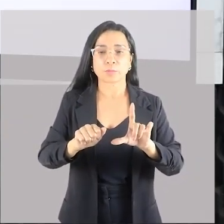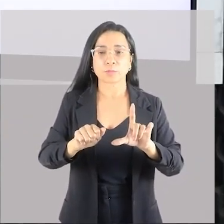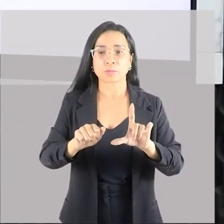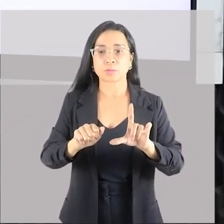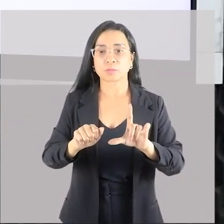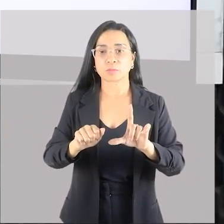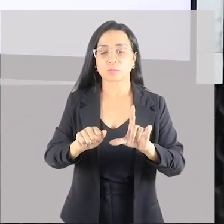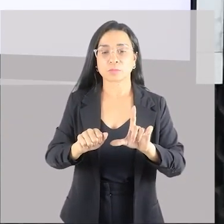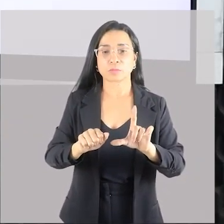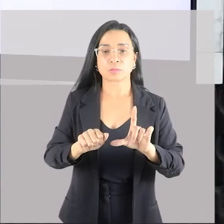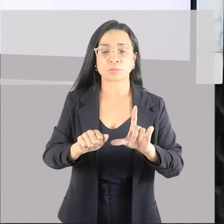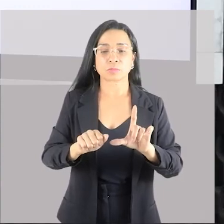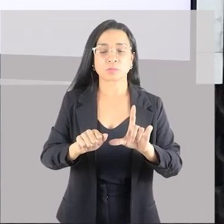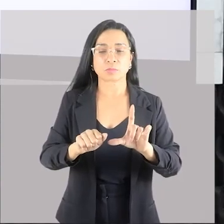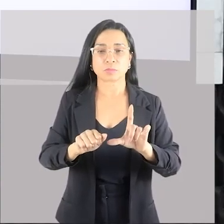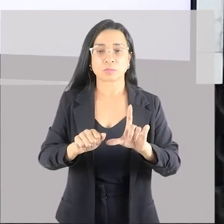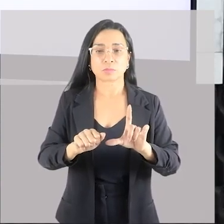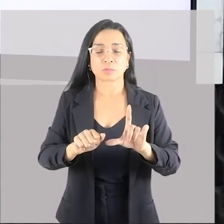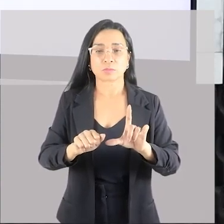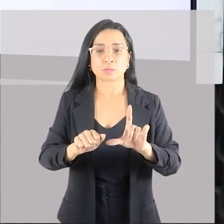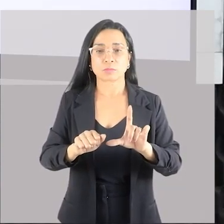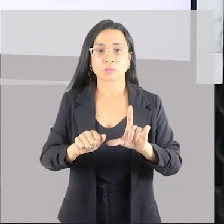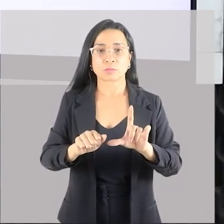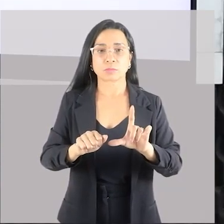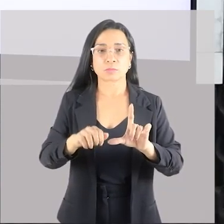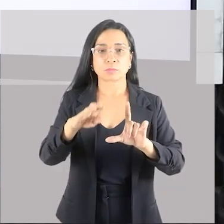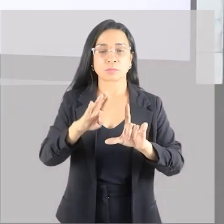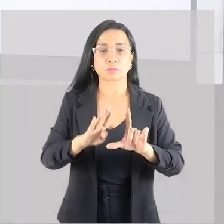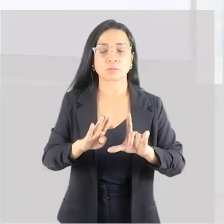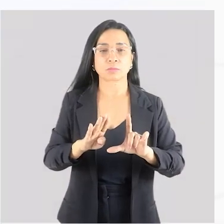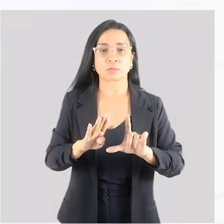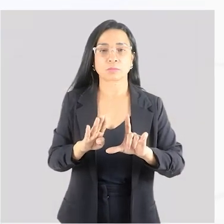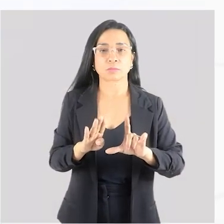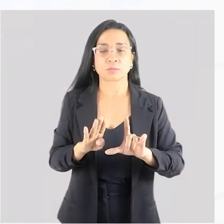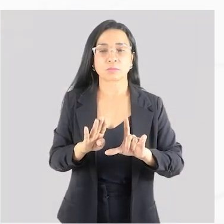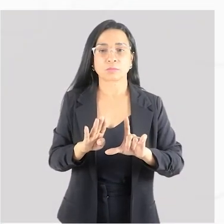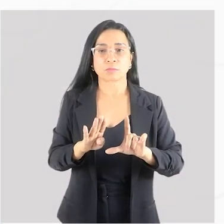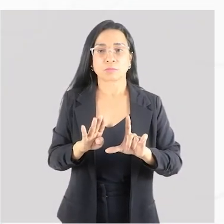homens encontram-se associados em estado de igualdade política. Será que o